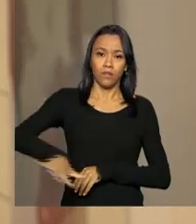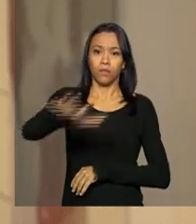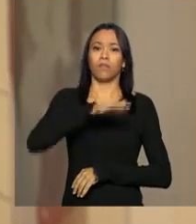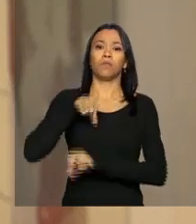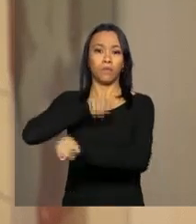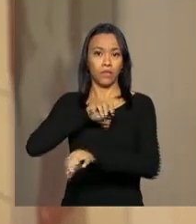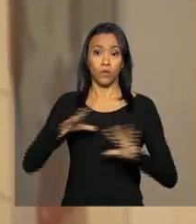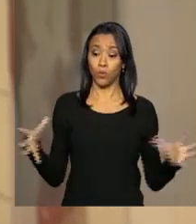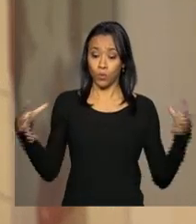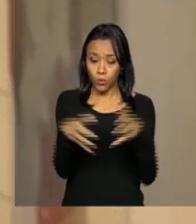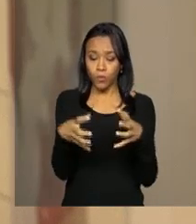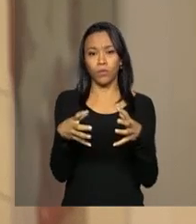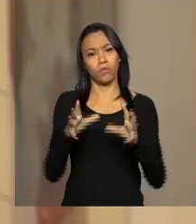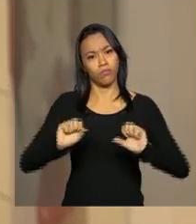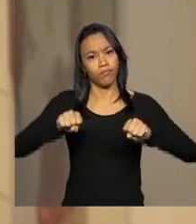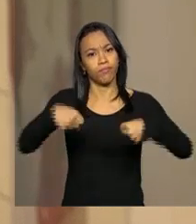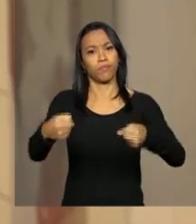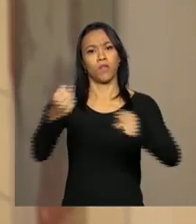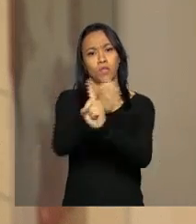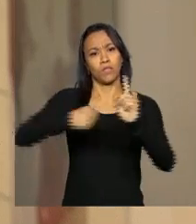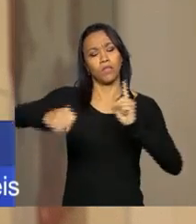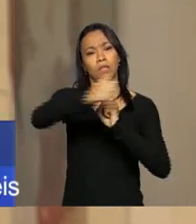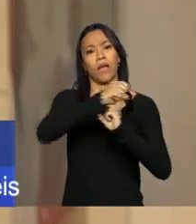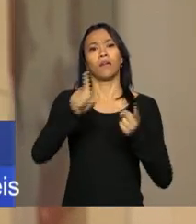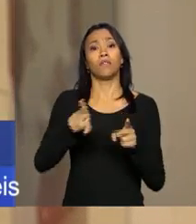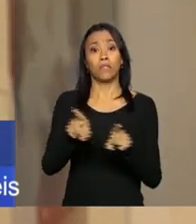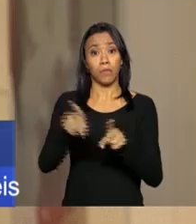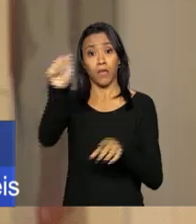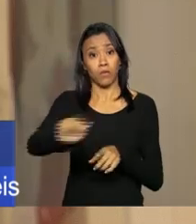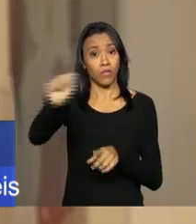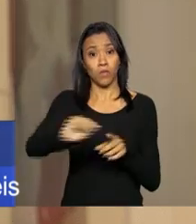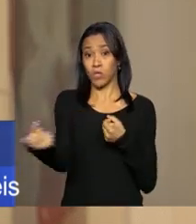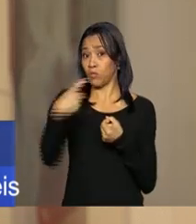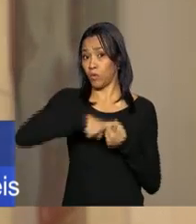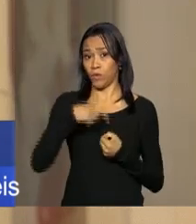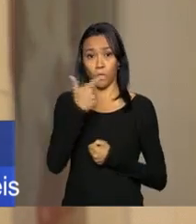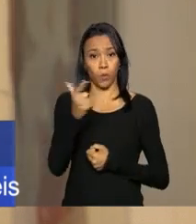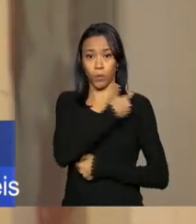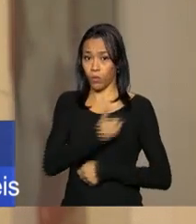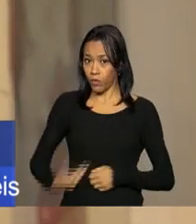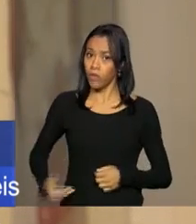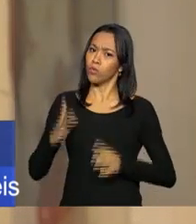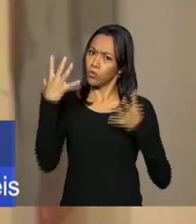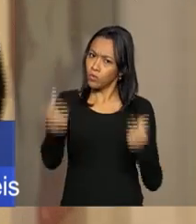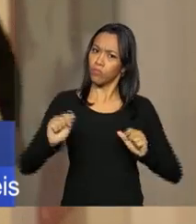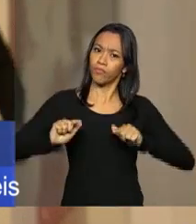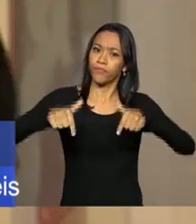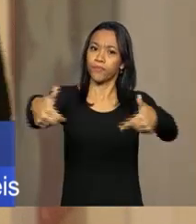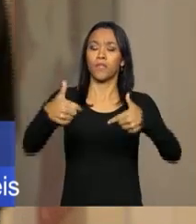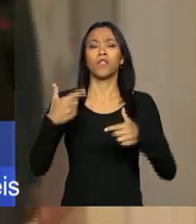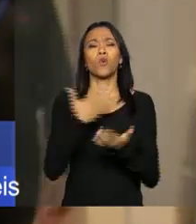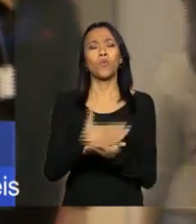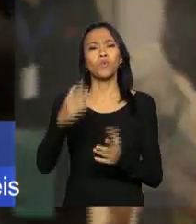governo junto com a sociedade junto com organizações que não são de governo enfrentando o mosquito isso Começou no